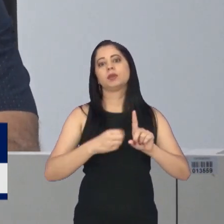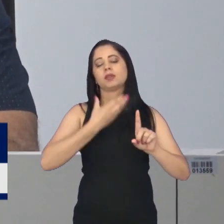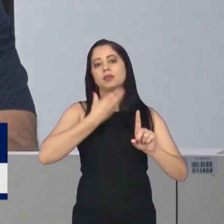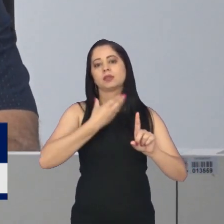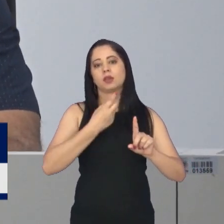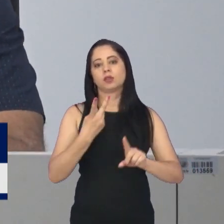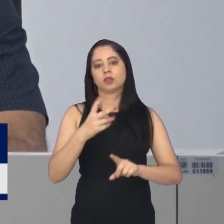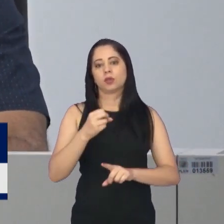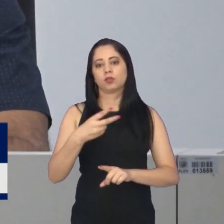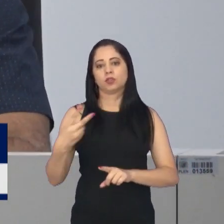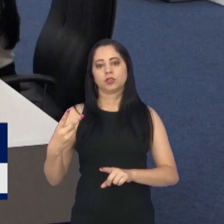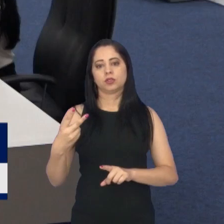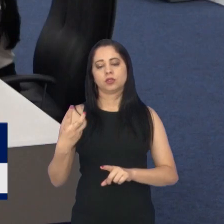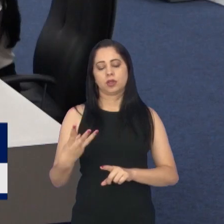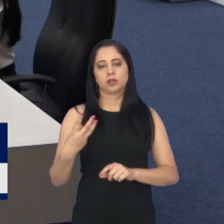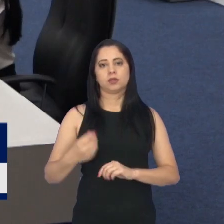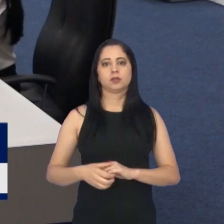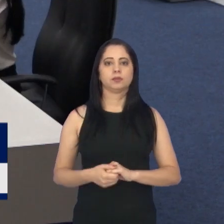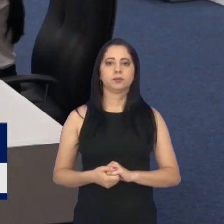2/2/2023.